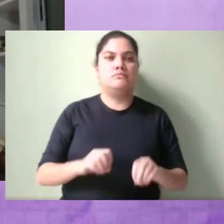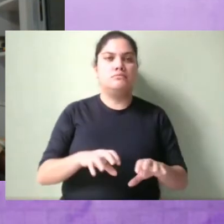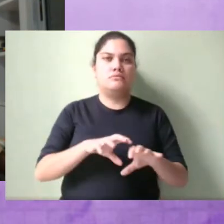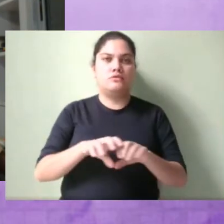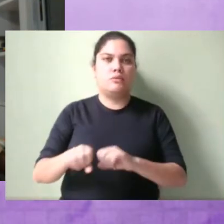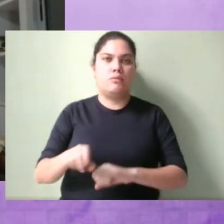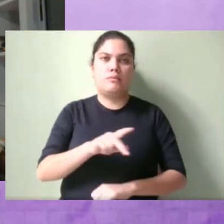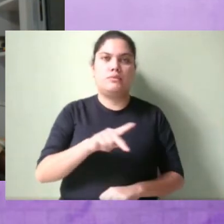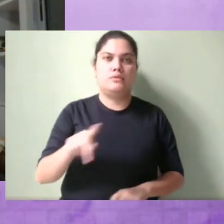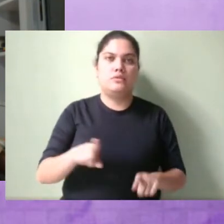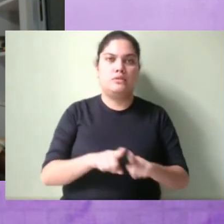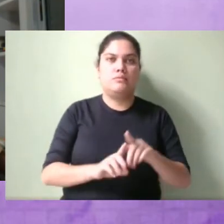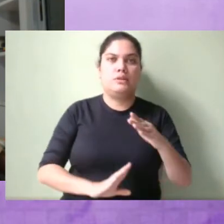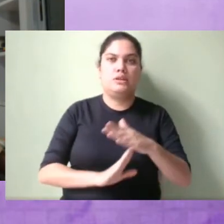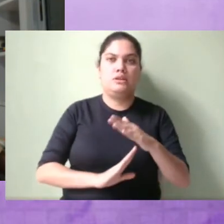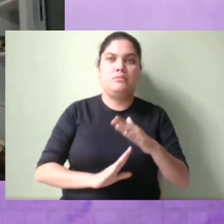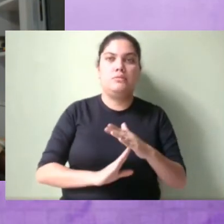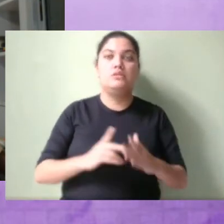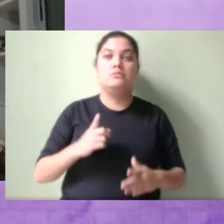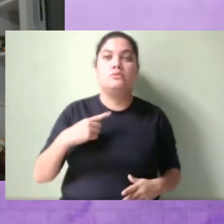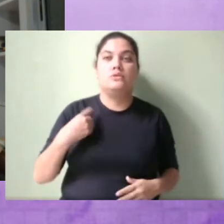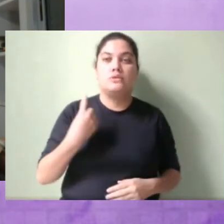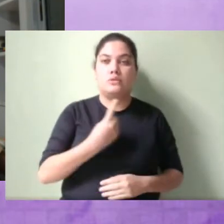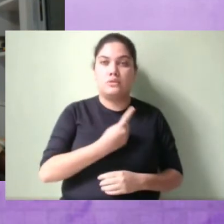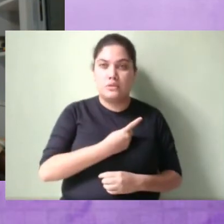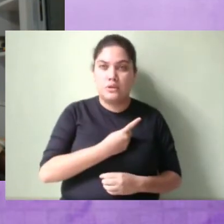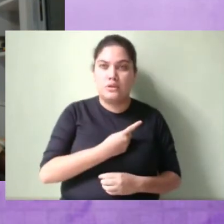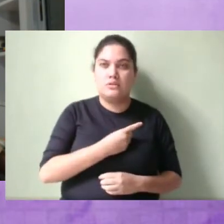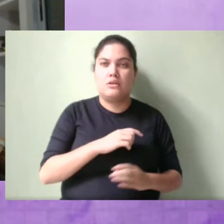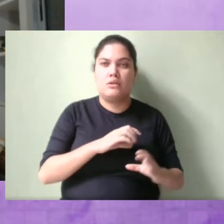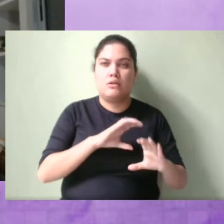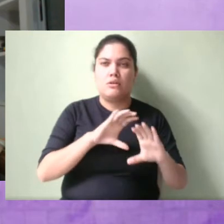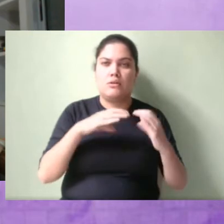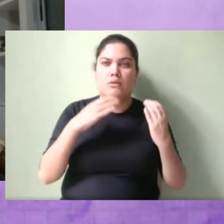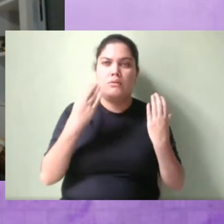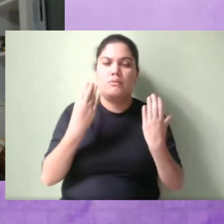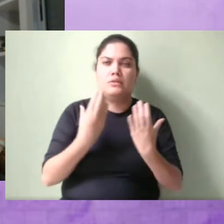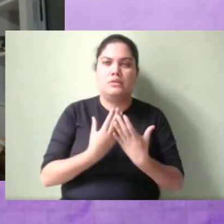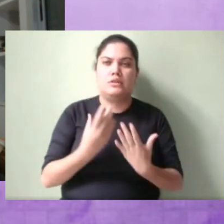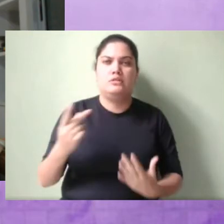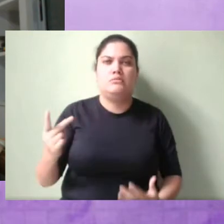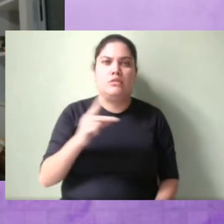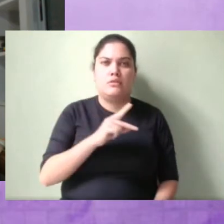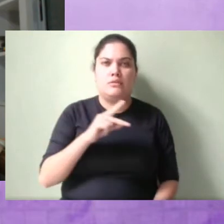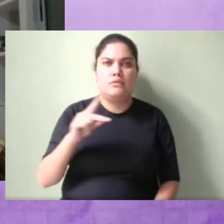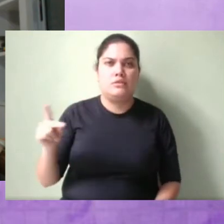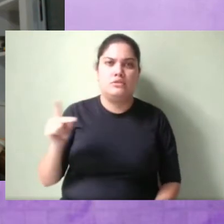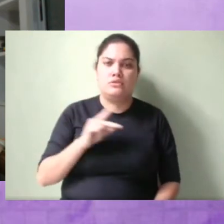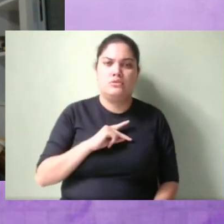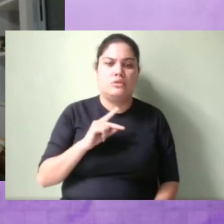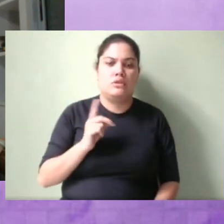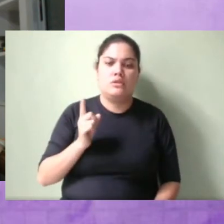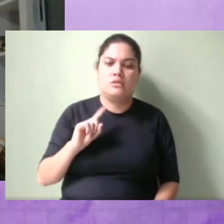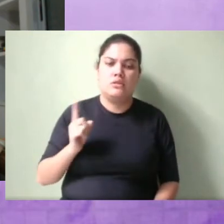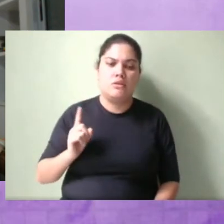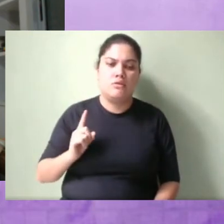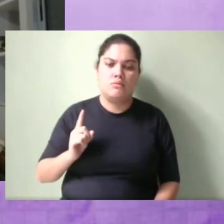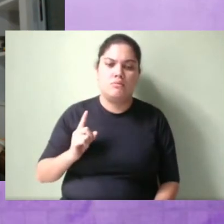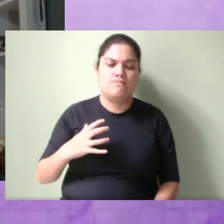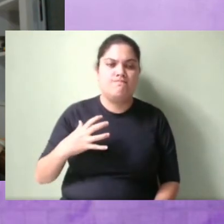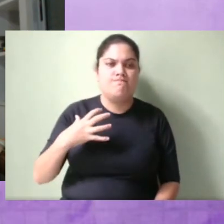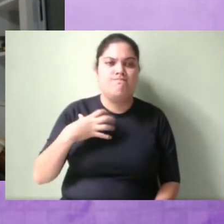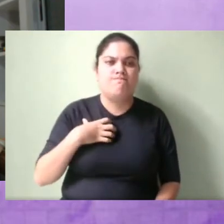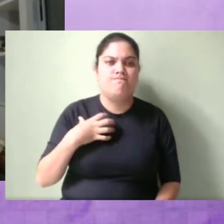pode criar, né? Assim, não tem receita, mas acho que é uma conversa, né? Para que a gente não paralise nosso corpo